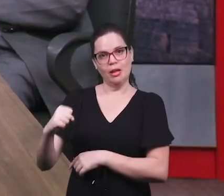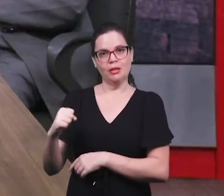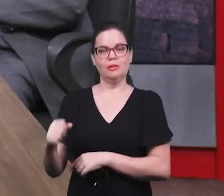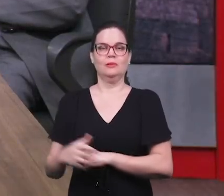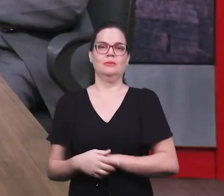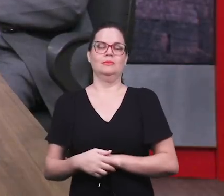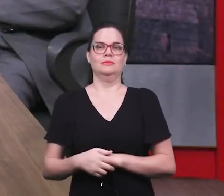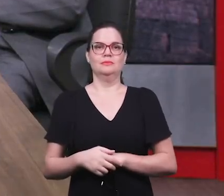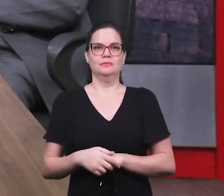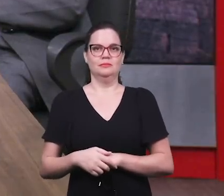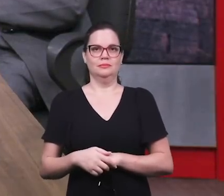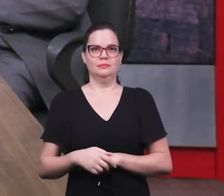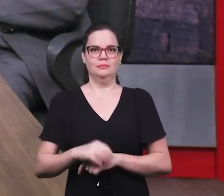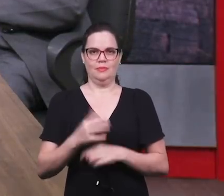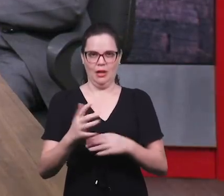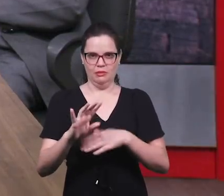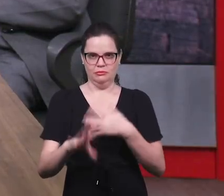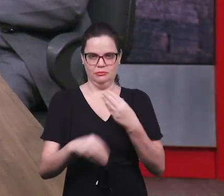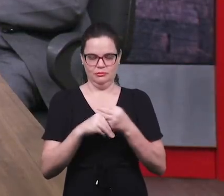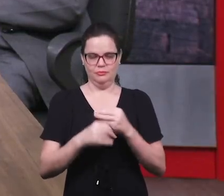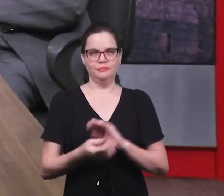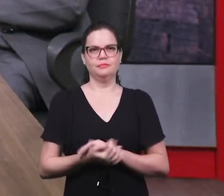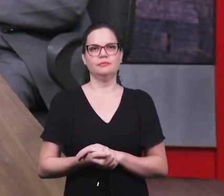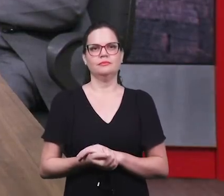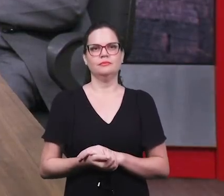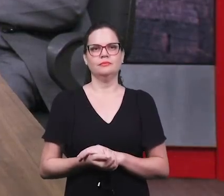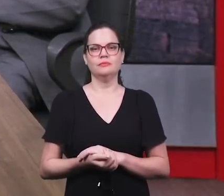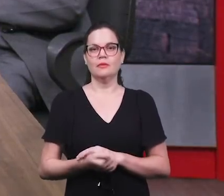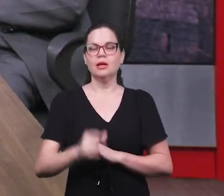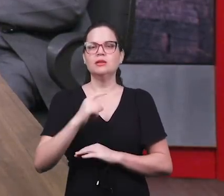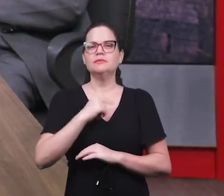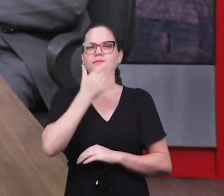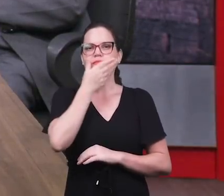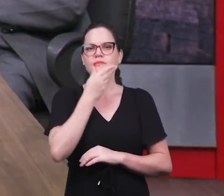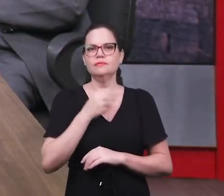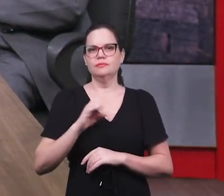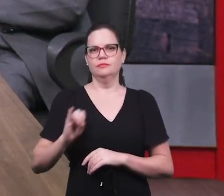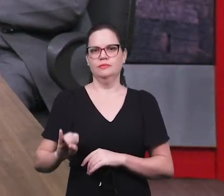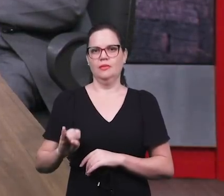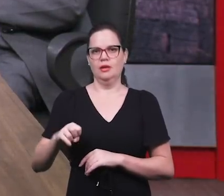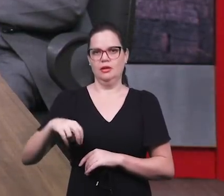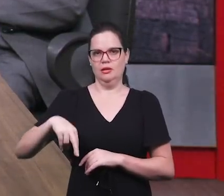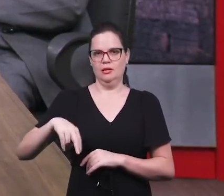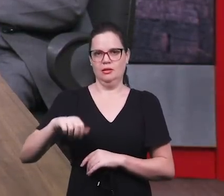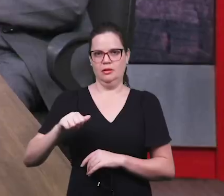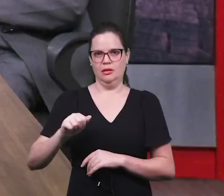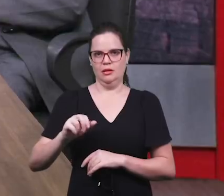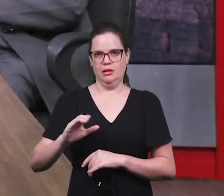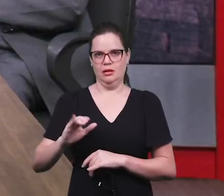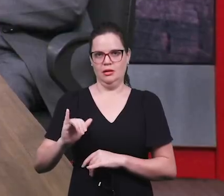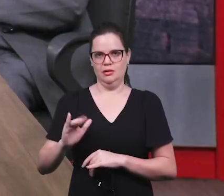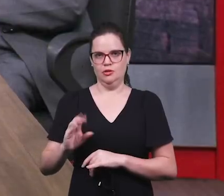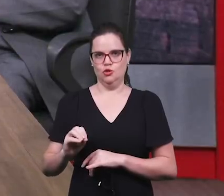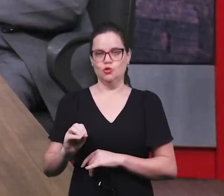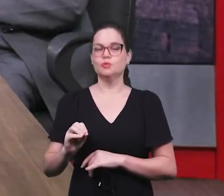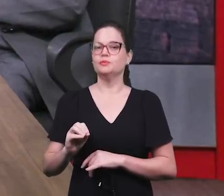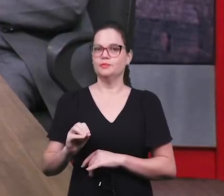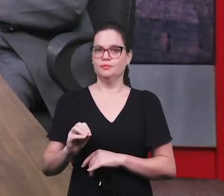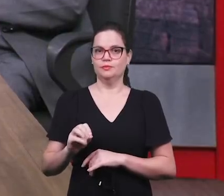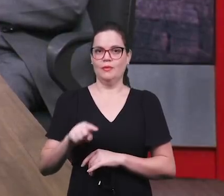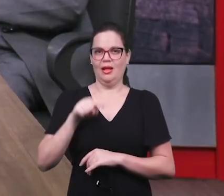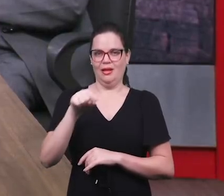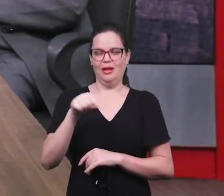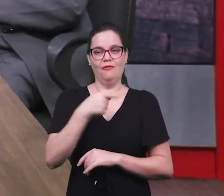Não, só um breve comentário de que o Inácio de Antioquia, quando ele é levado, né, para o martírio dele, ele